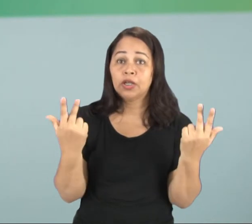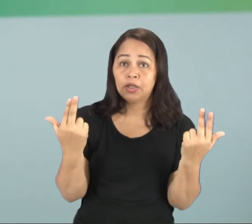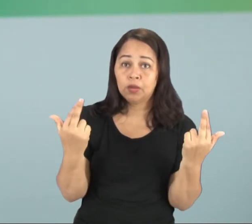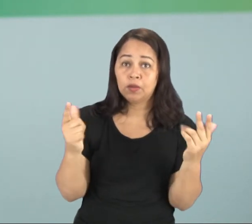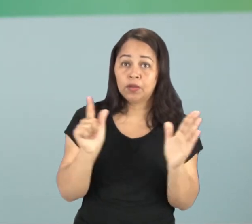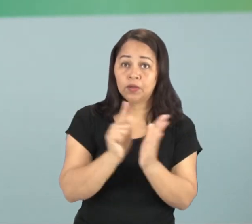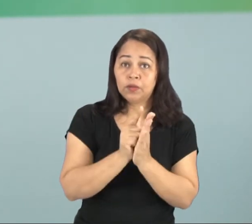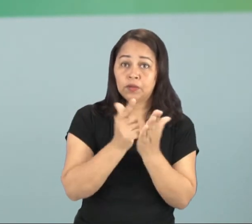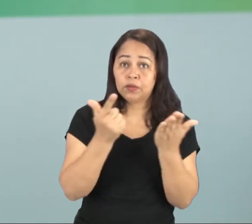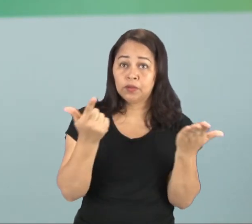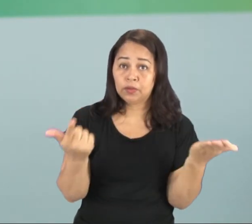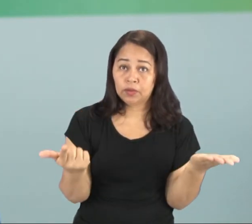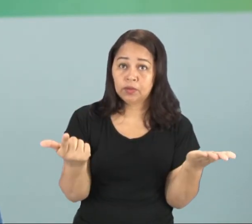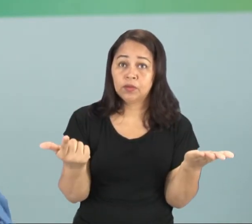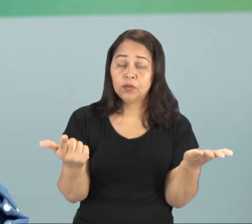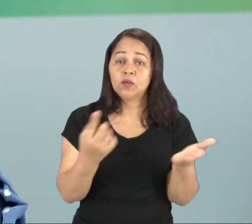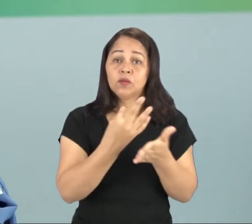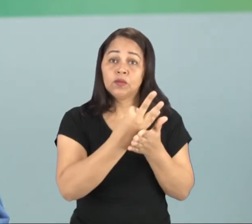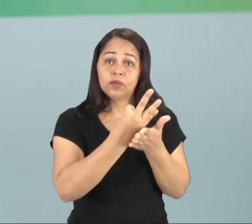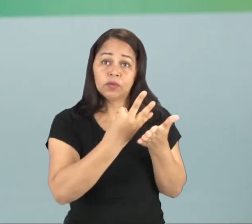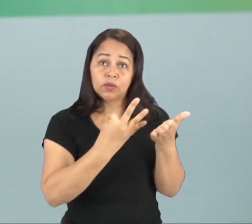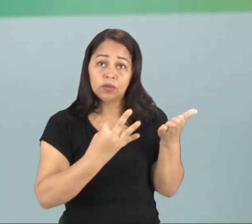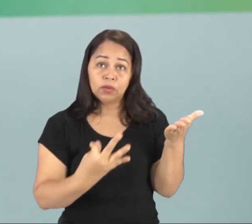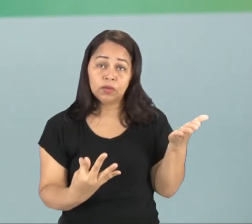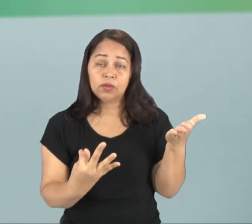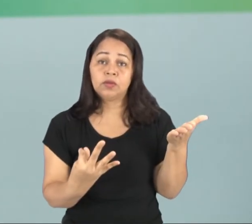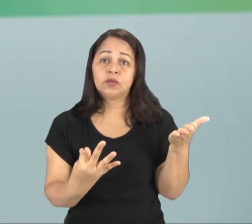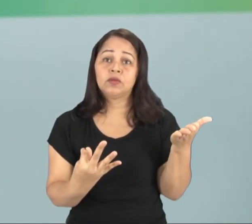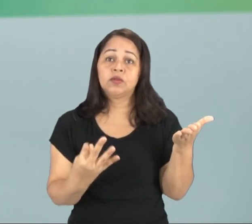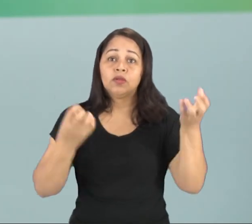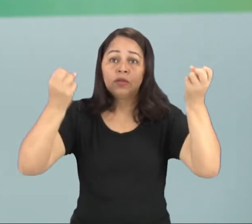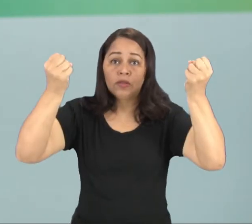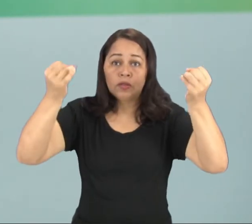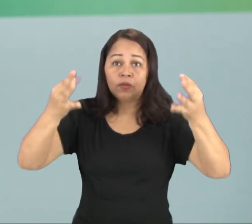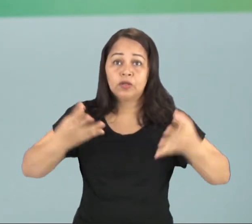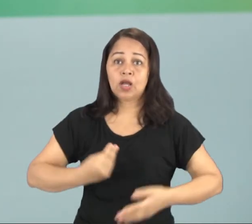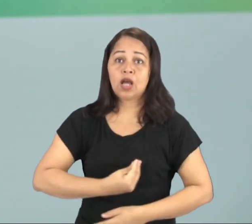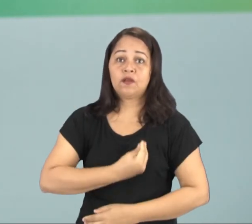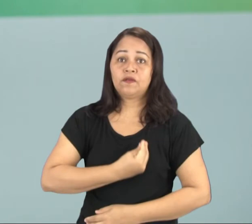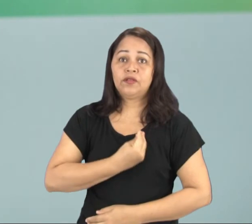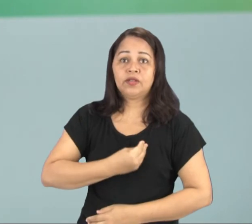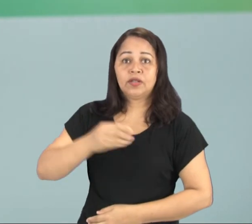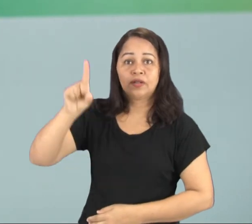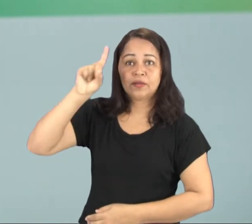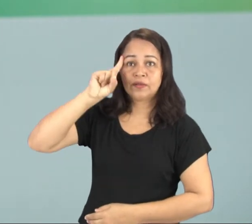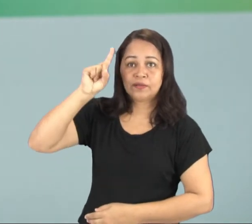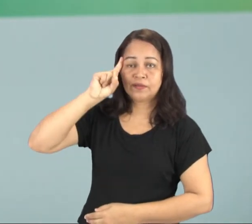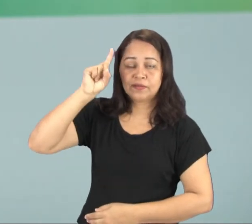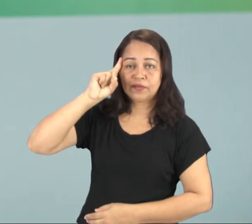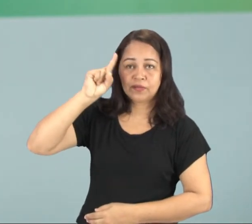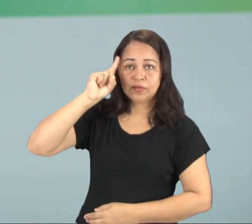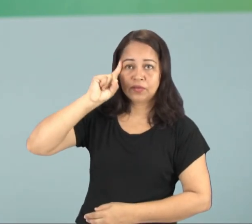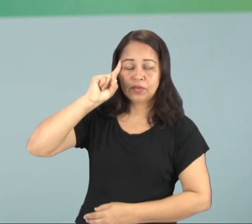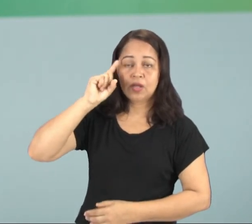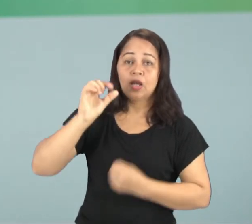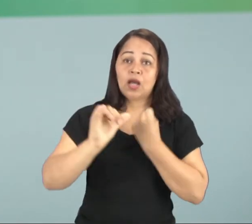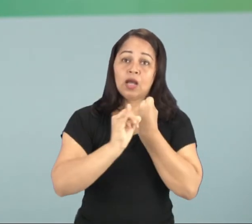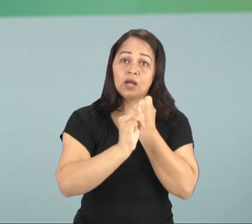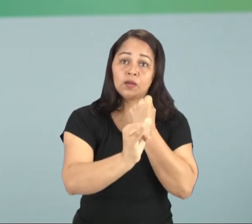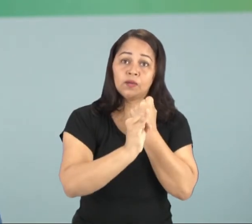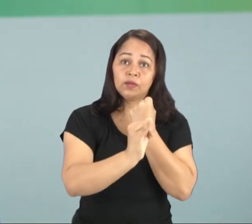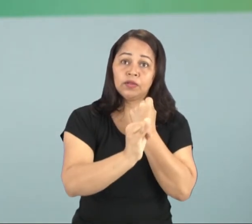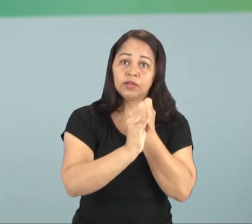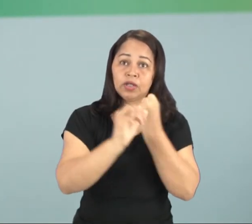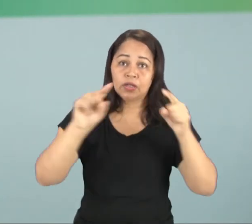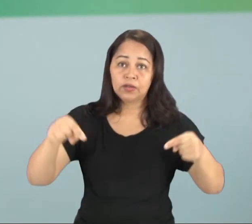característica, né, os textos narram e refletem a vida cotidiana, tá? As crônicas servem